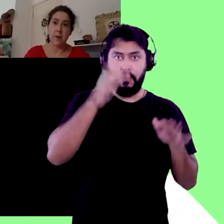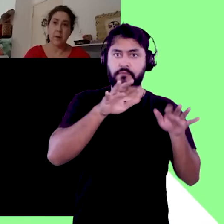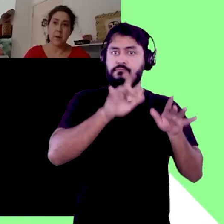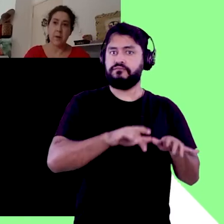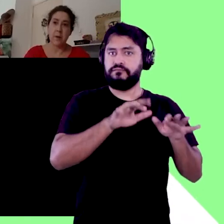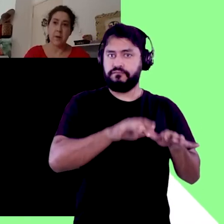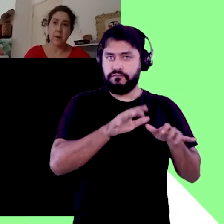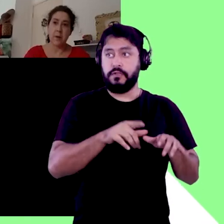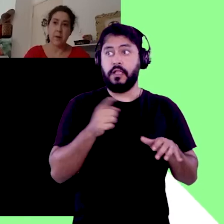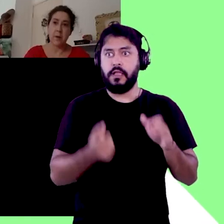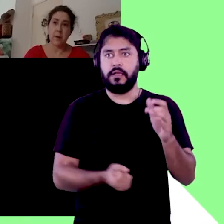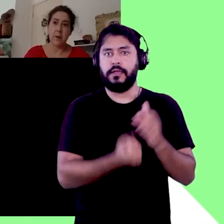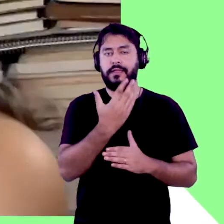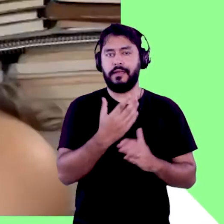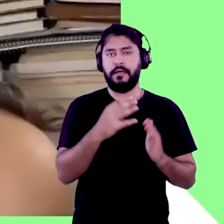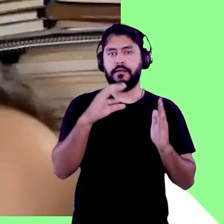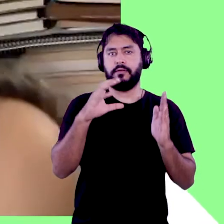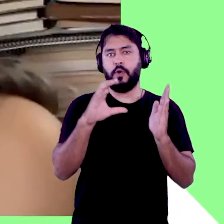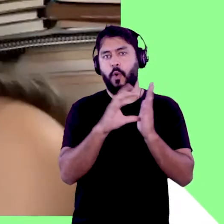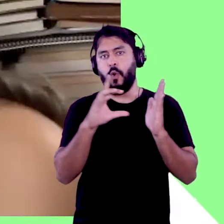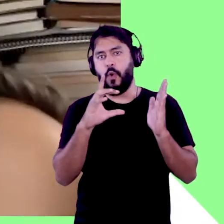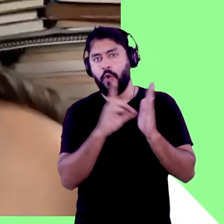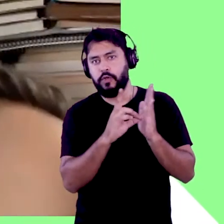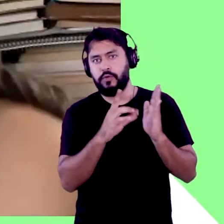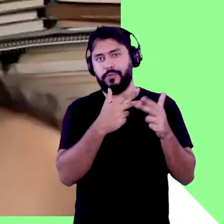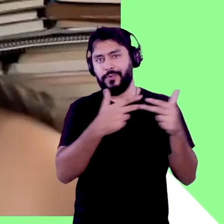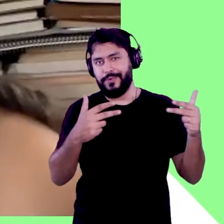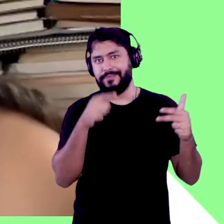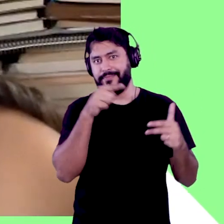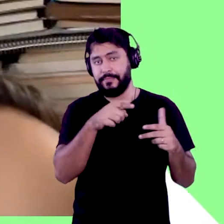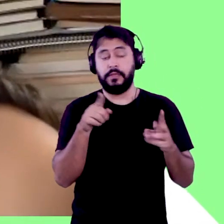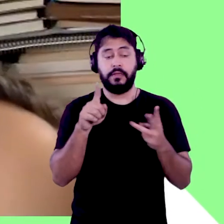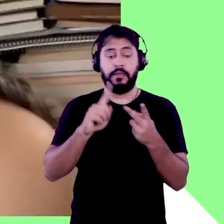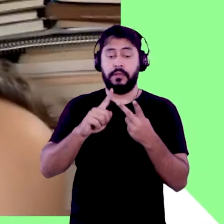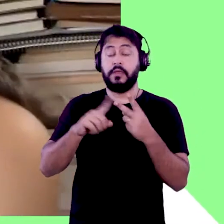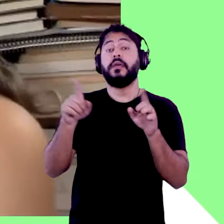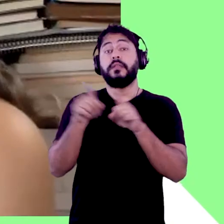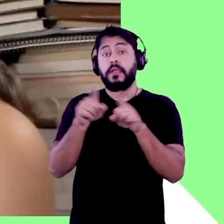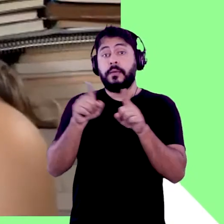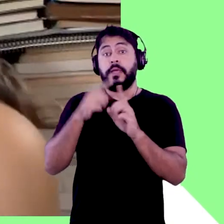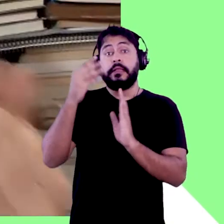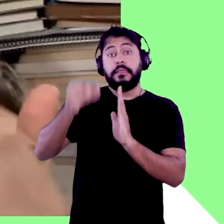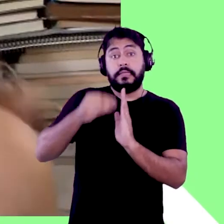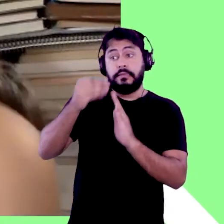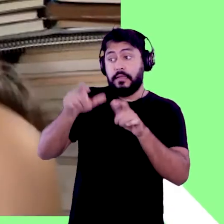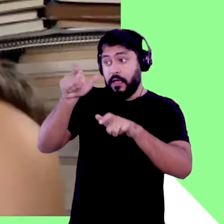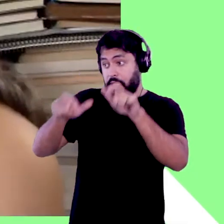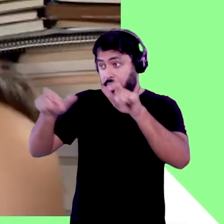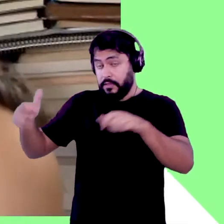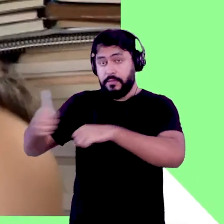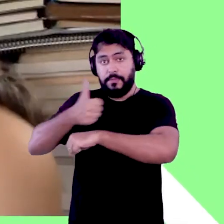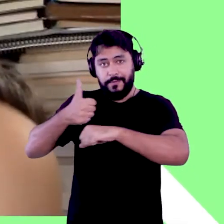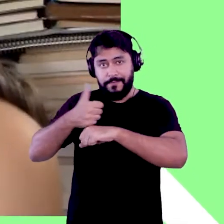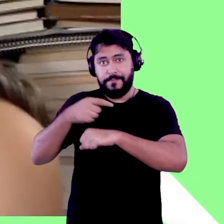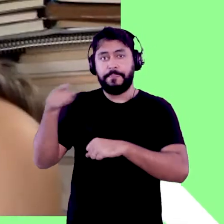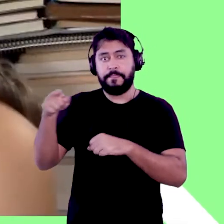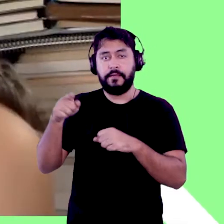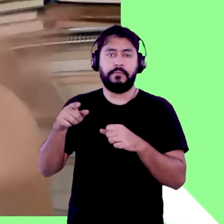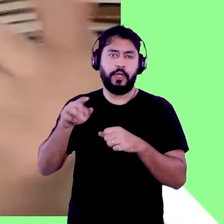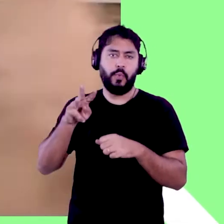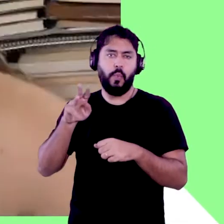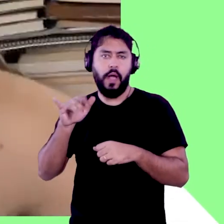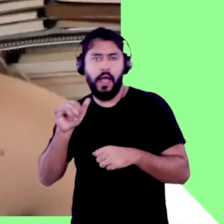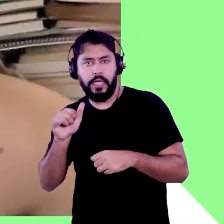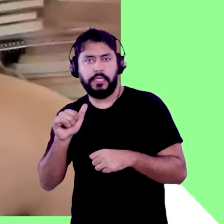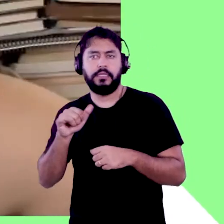de acessibilidade, né? Da web. Tem os designers, que vão, os designers de UI, né?